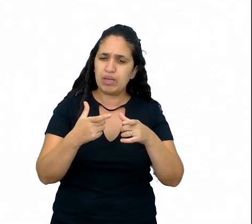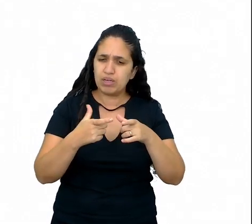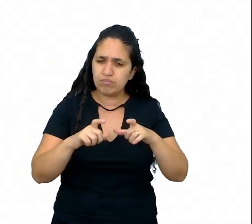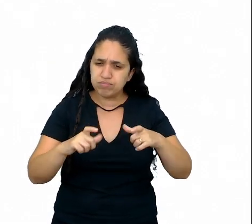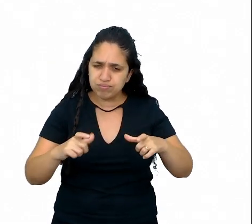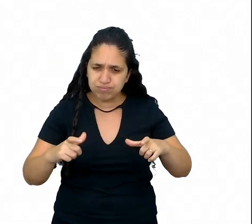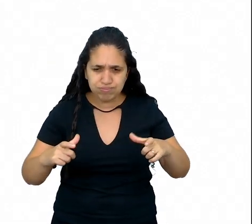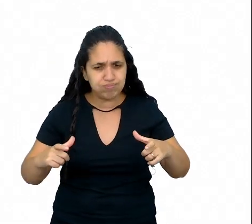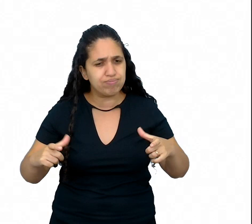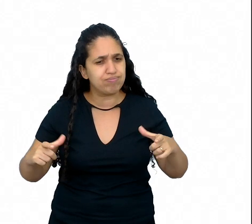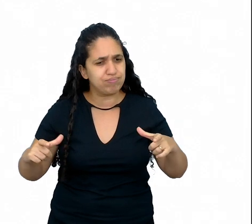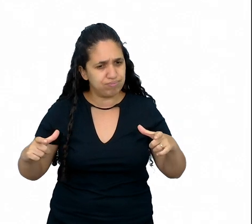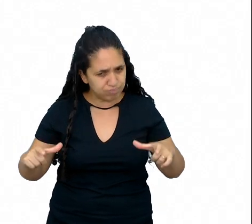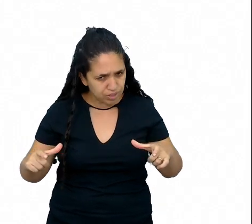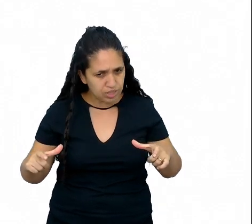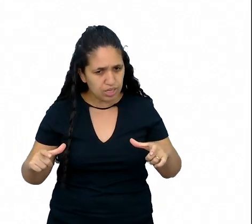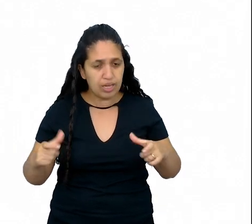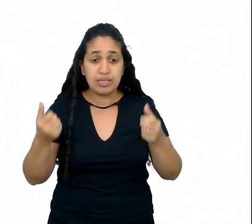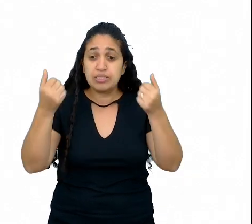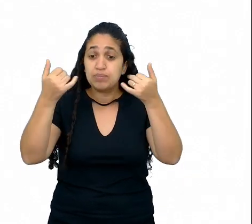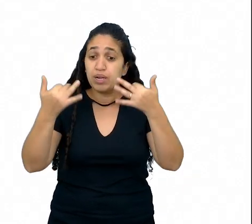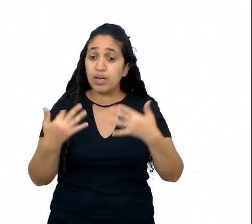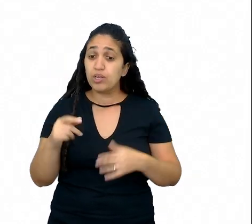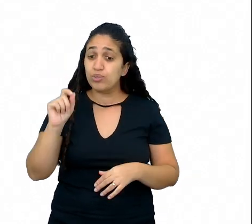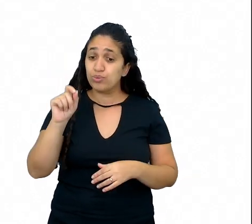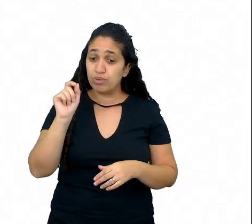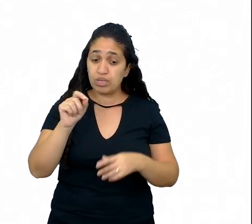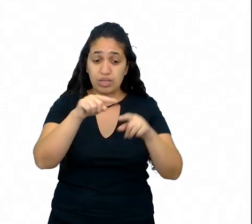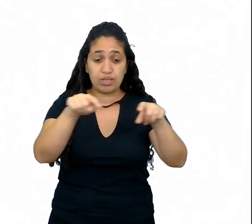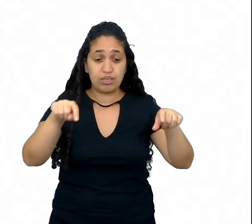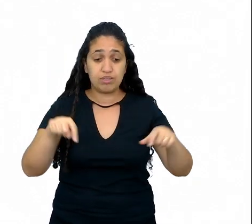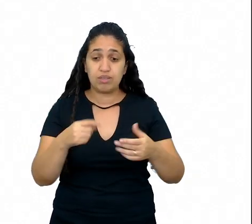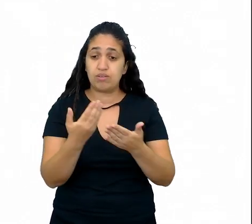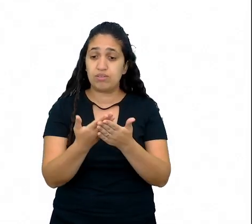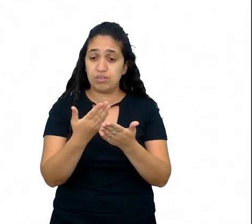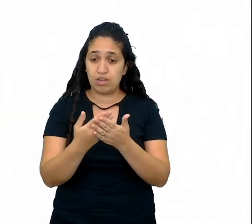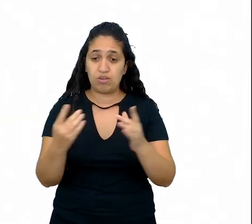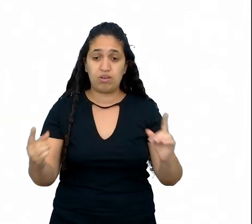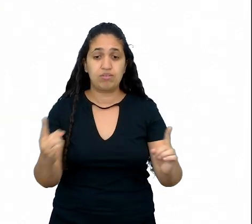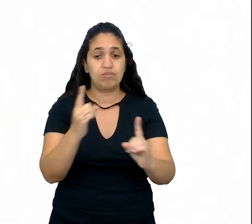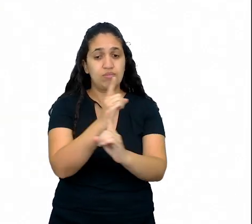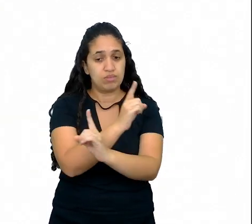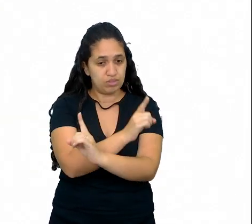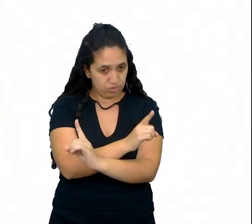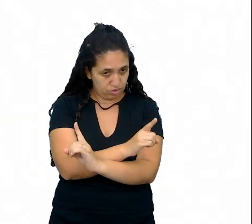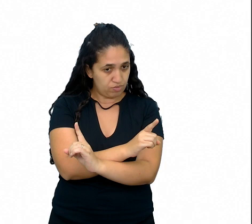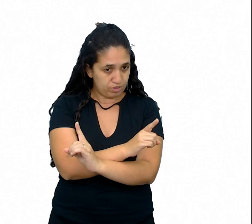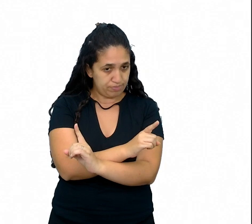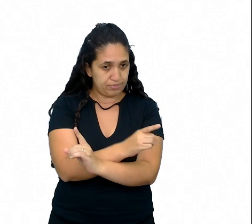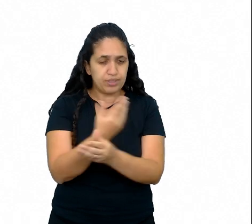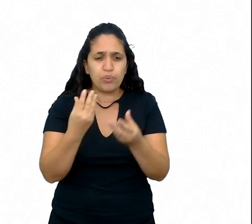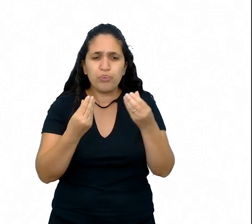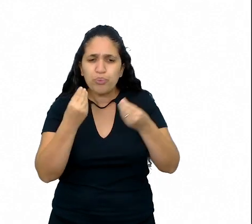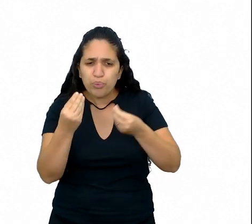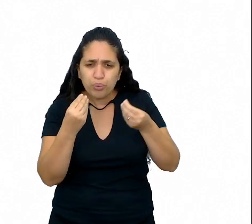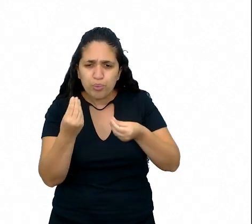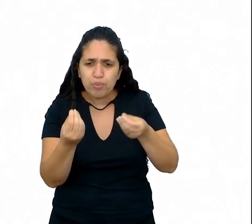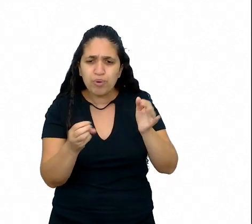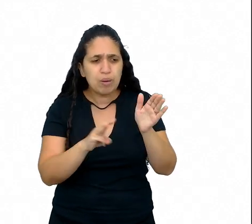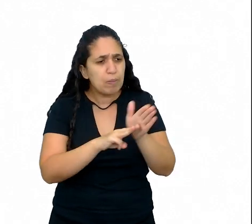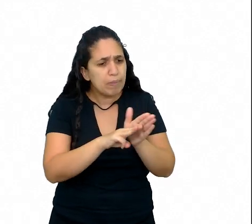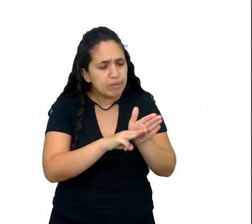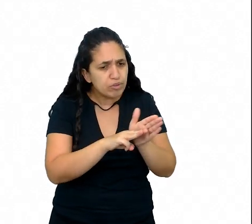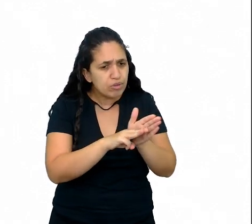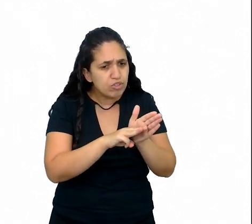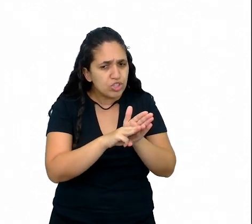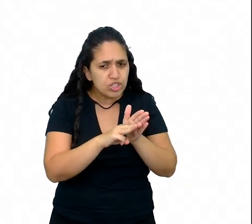ela falando sobre a sala de aula invertida e como que essas metodologias, na verdade, elas podem